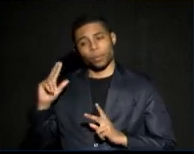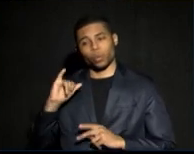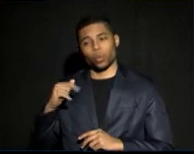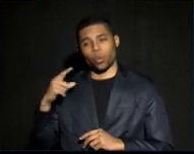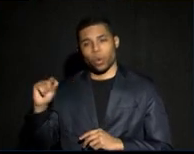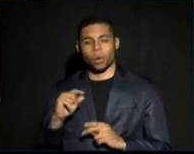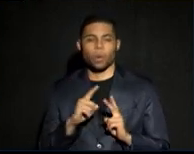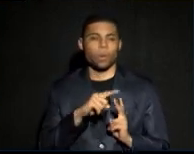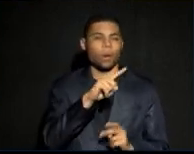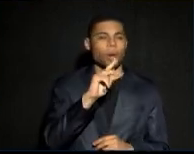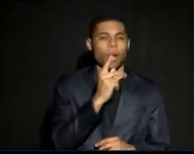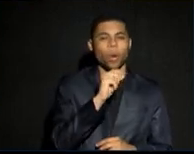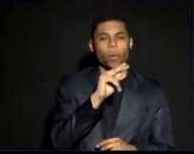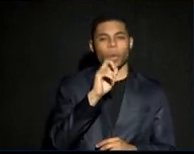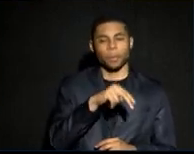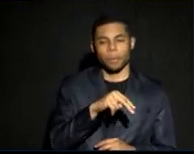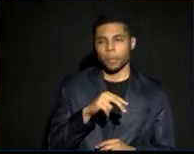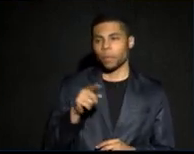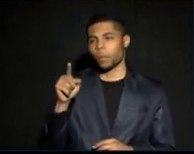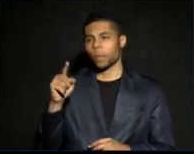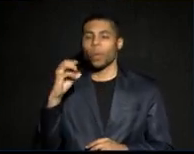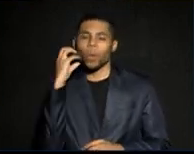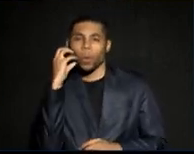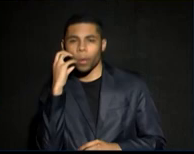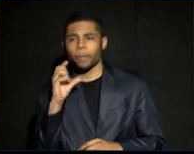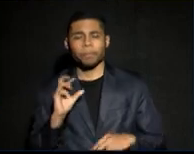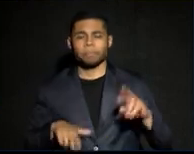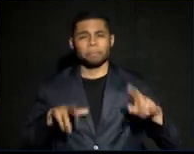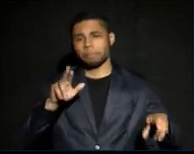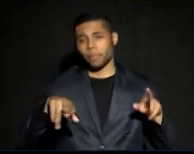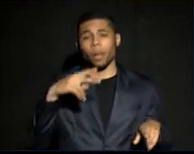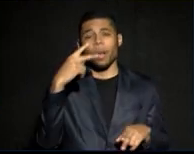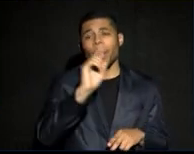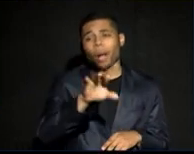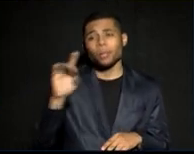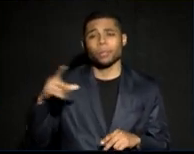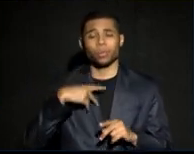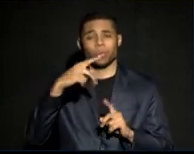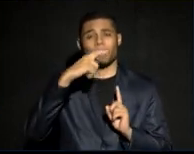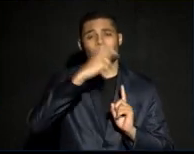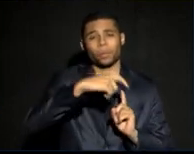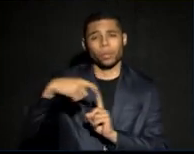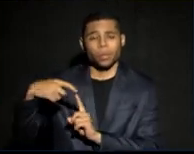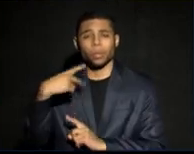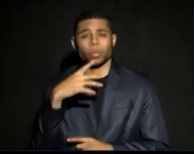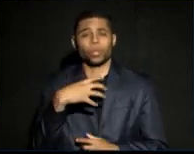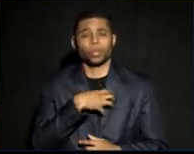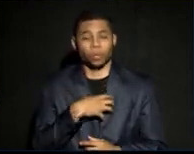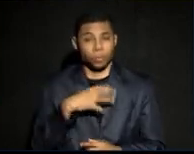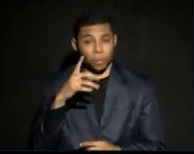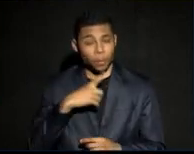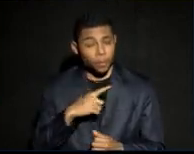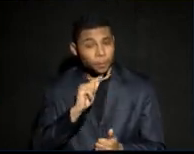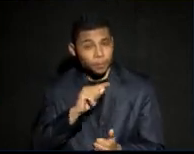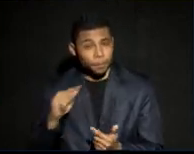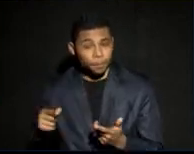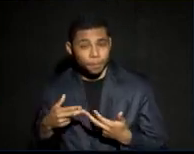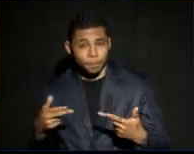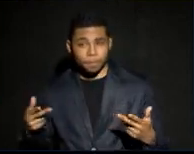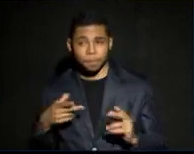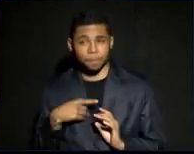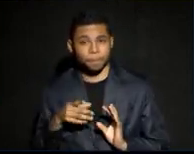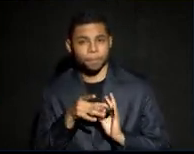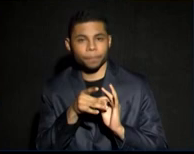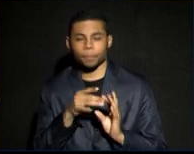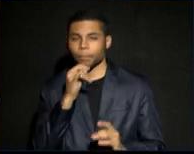que era diferente do Serra que é diferente do Covas Cada um tem sua personalidade cada um tem seu estilo né mas existem valores que nos une